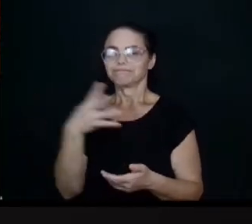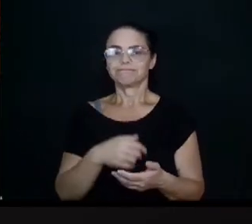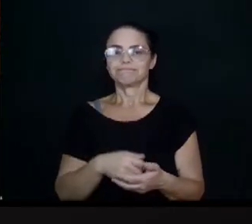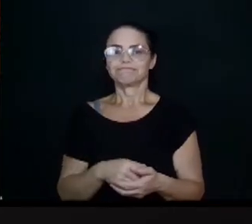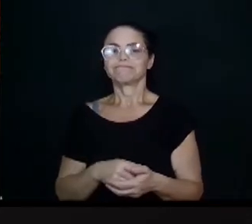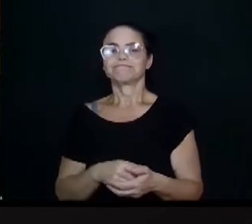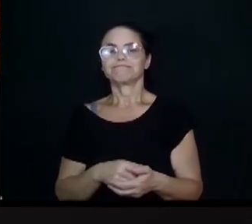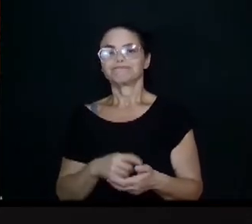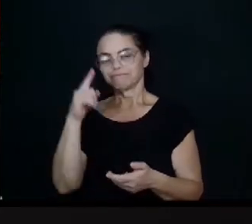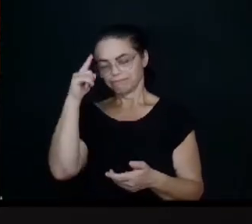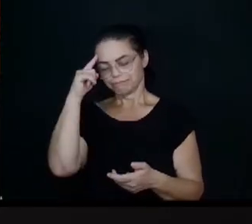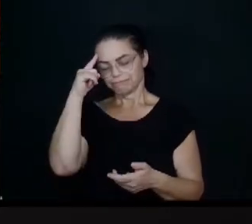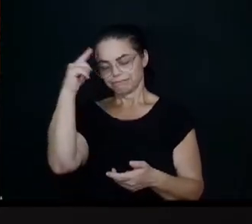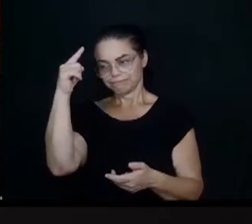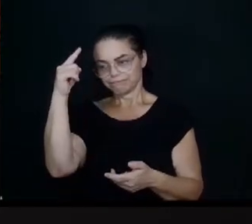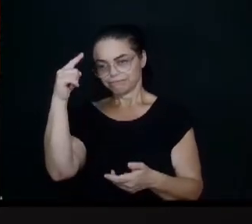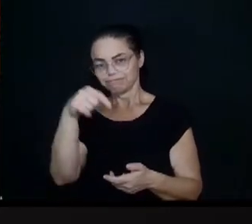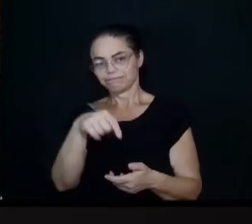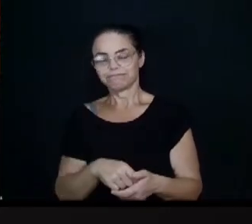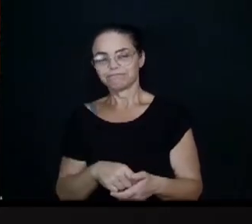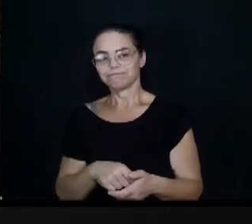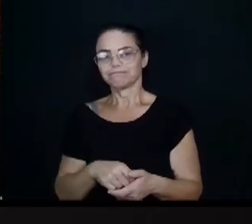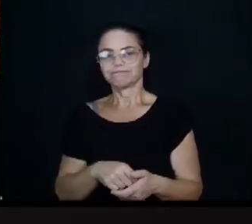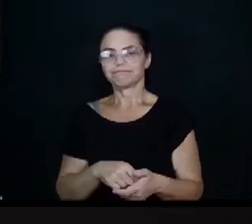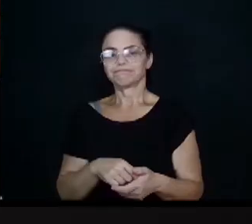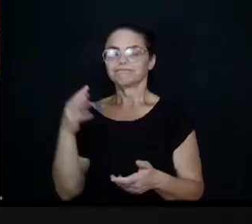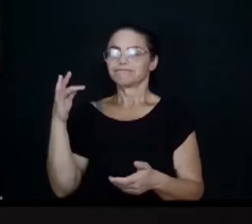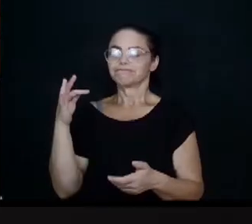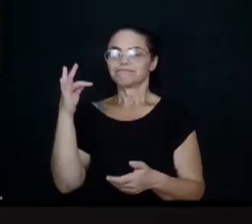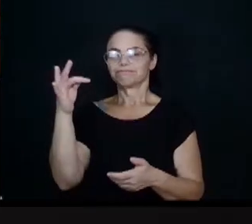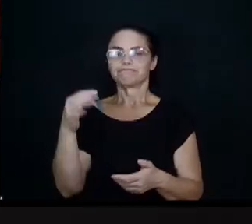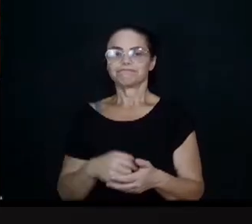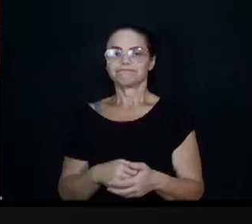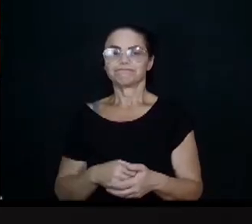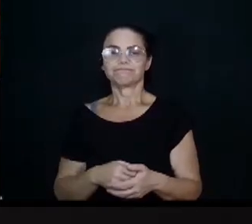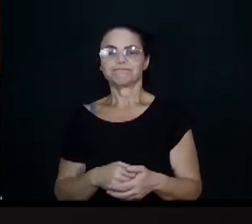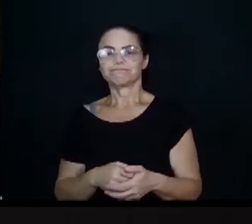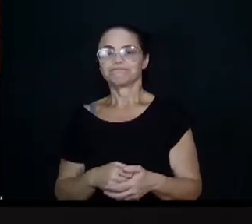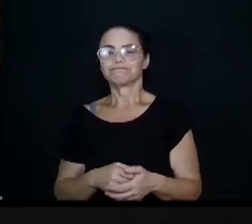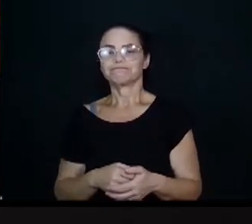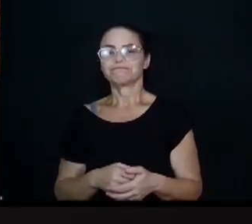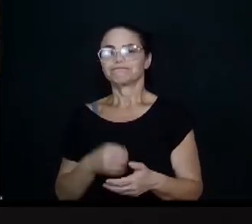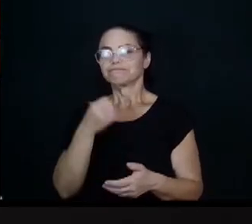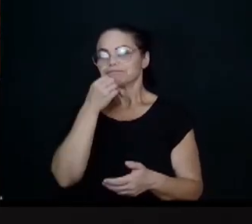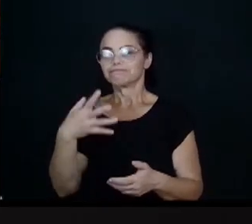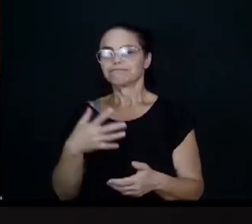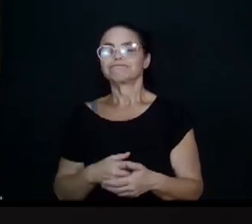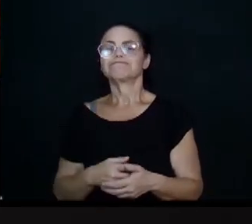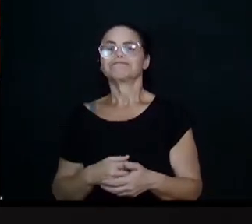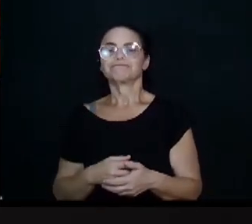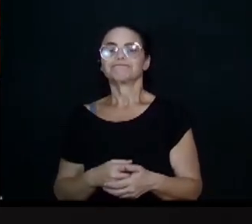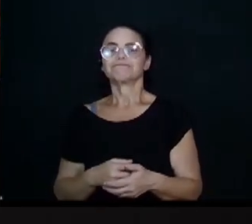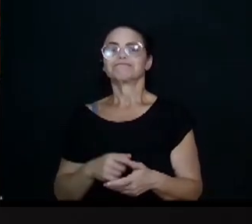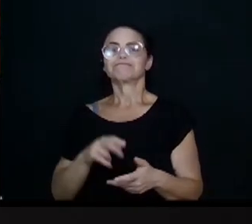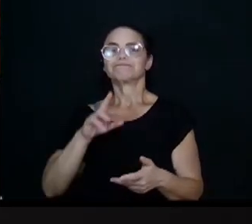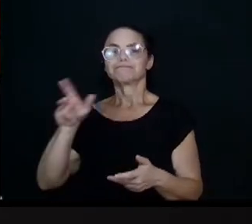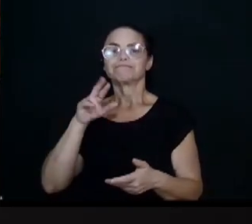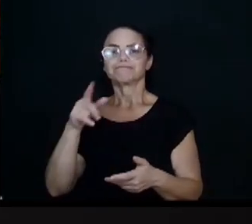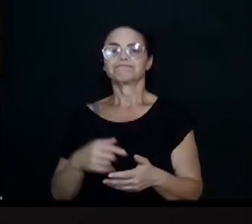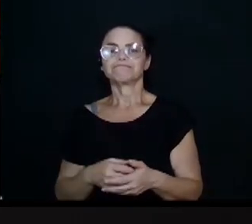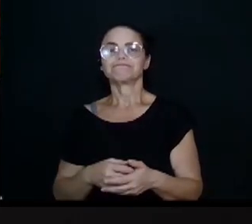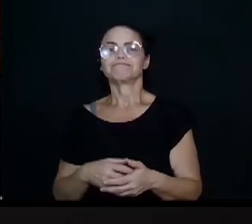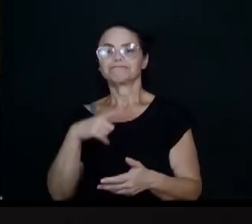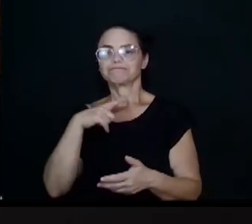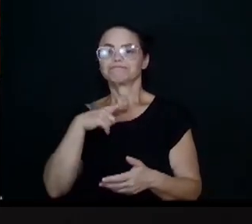ideia do que está por vir, mas tem muita coisa que vai se abrir, um mundo muito novo que vai se abrir para ele, e tem que estar disposto